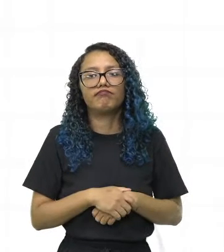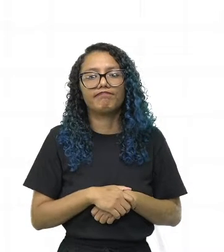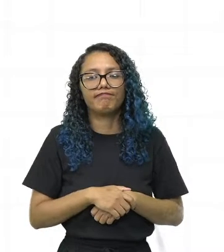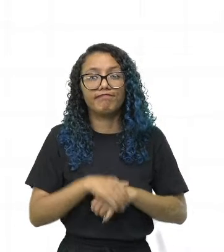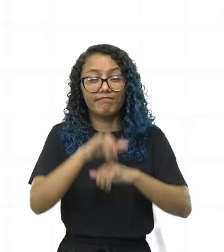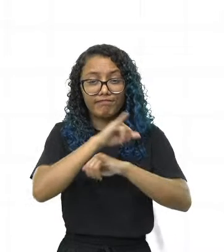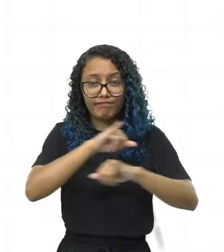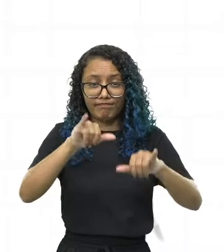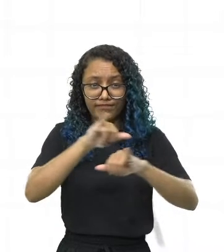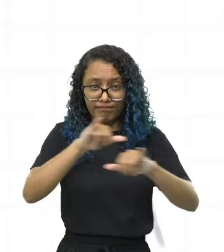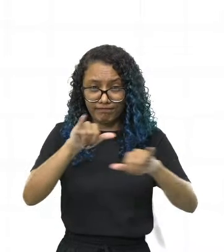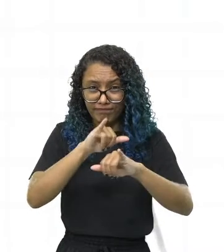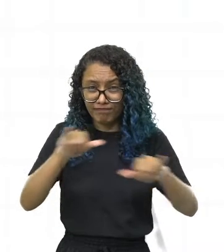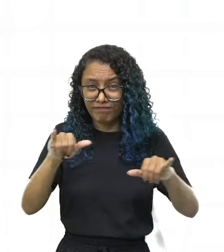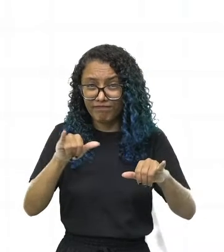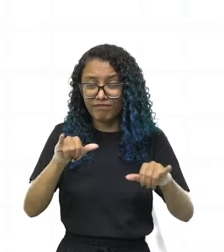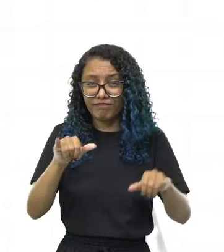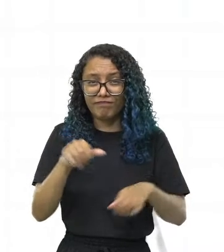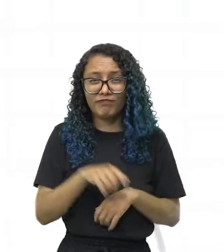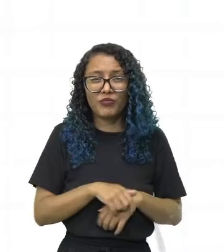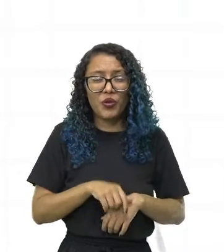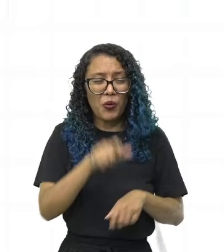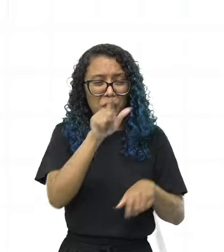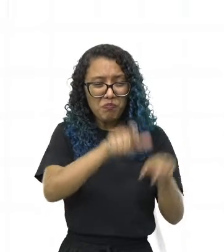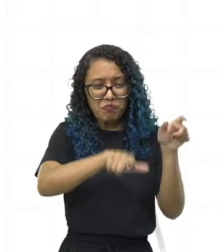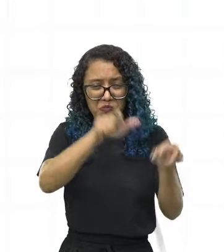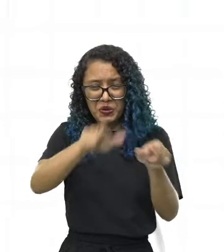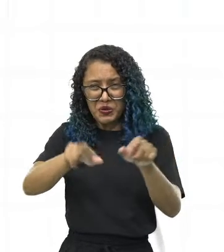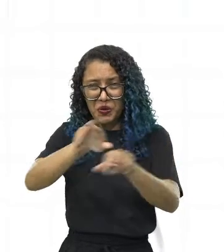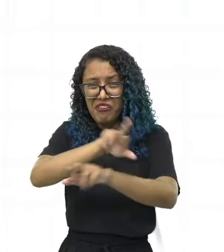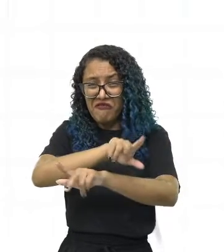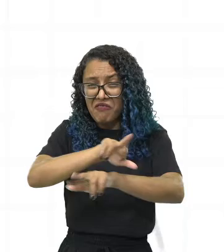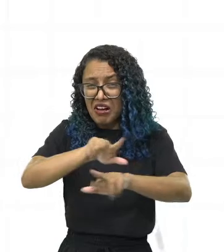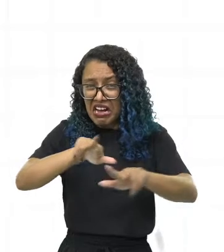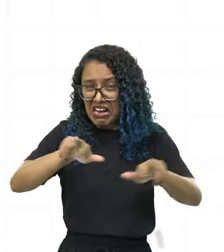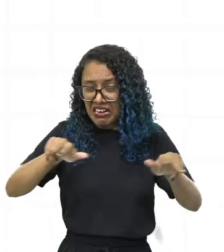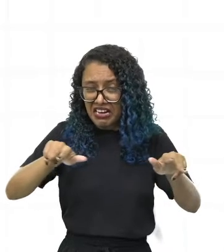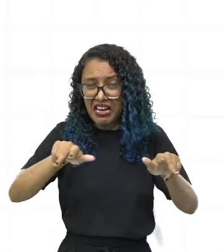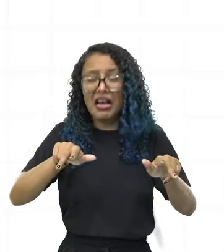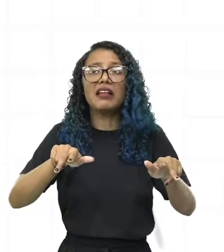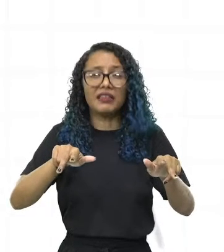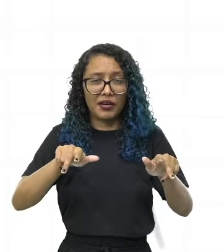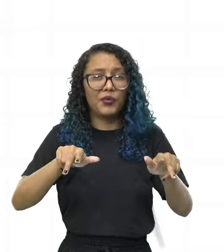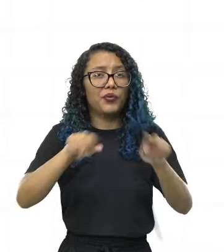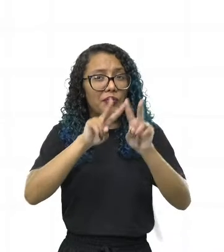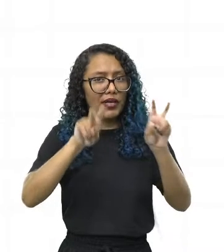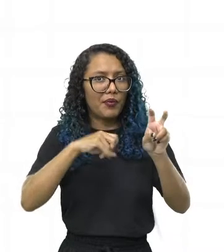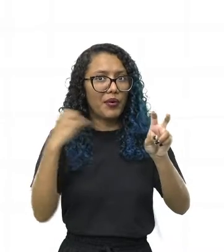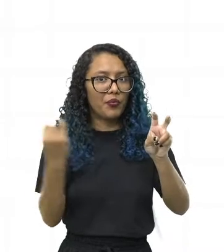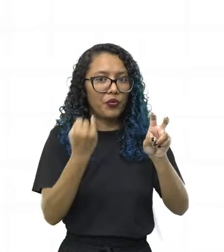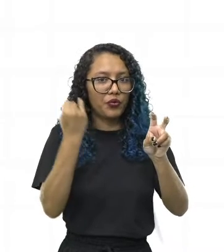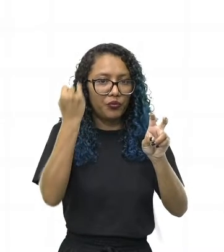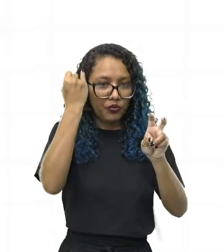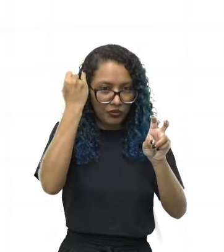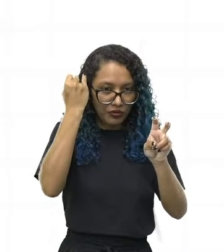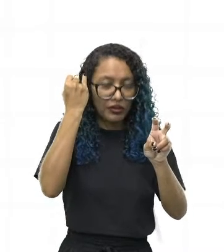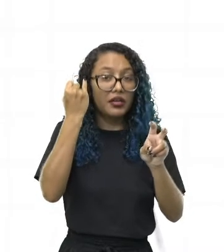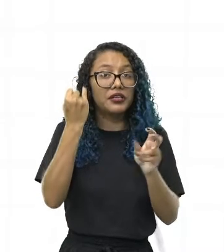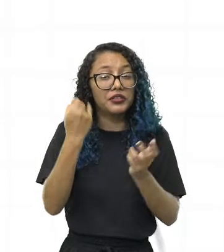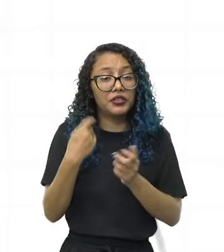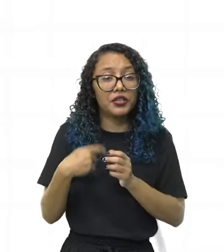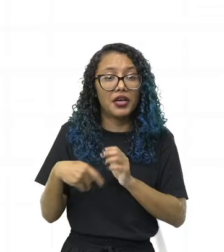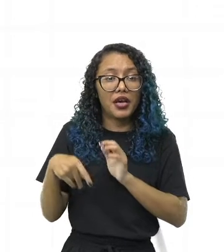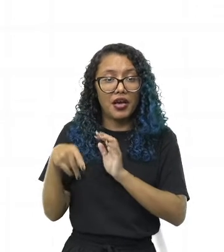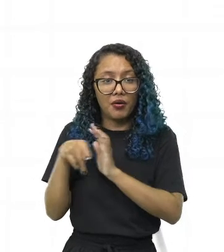grande e diverso público com conteúdo importante que está restrito aos ambientes